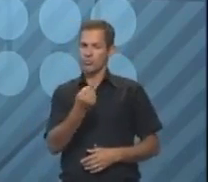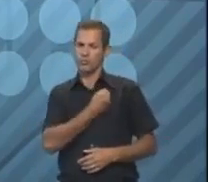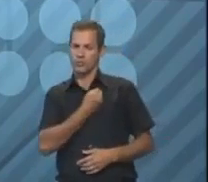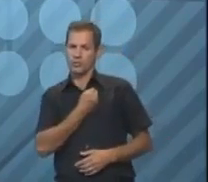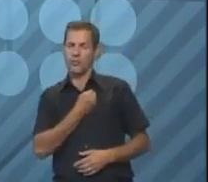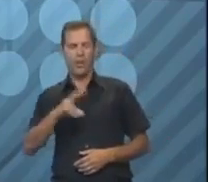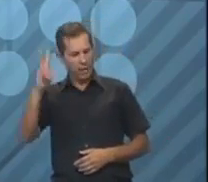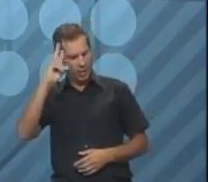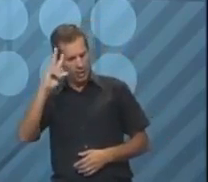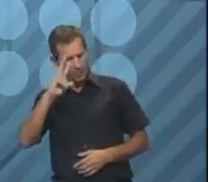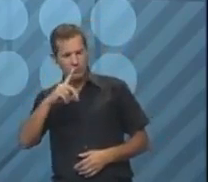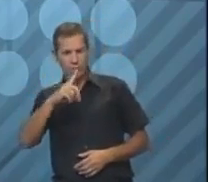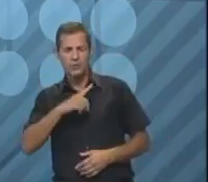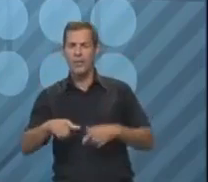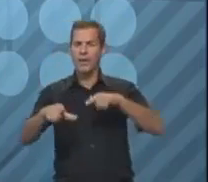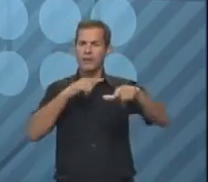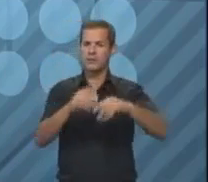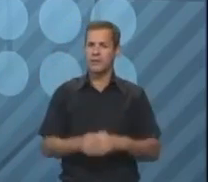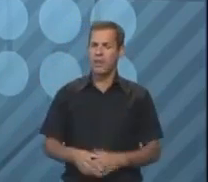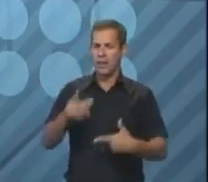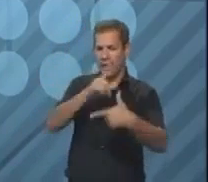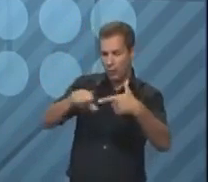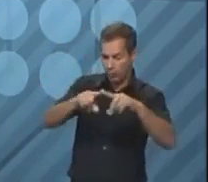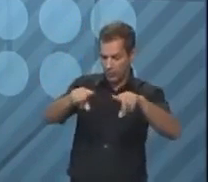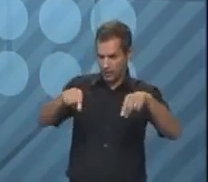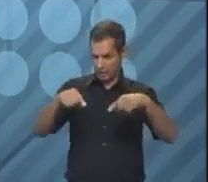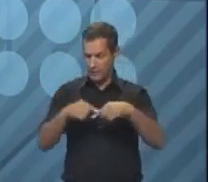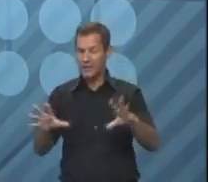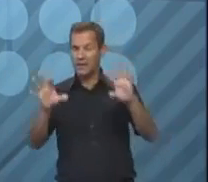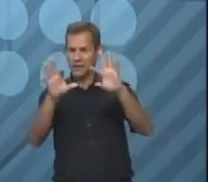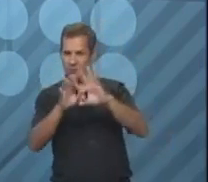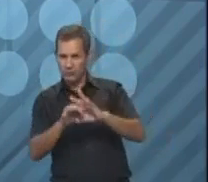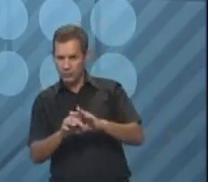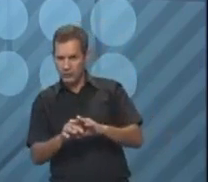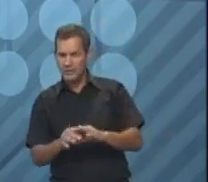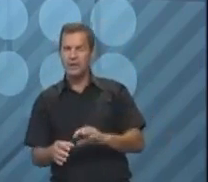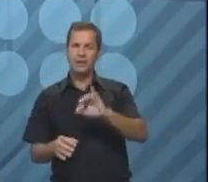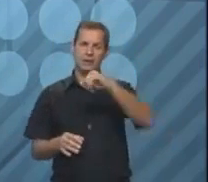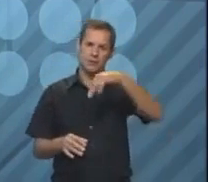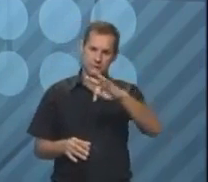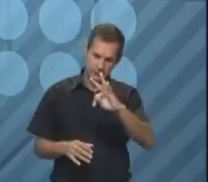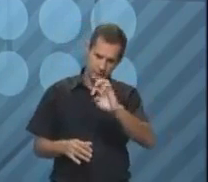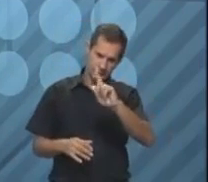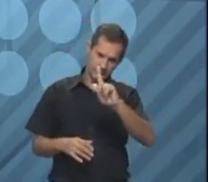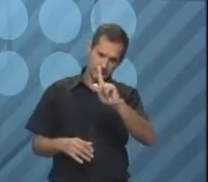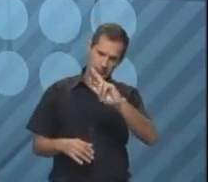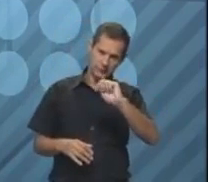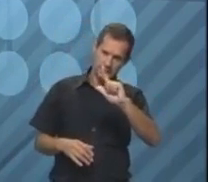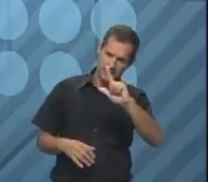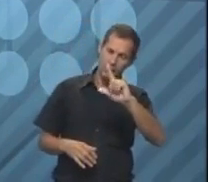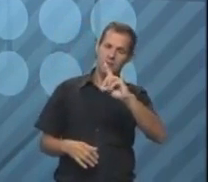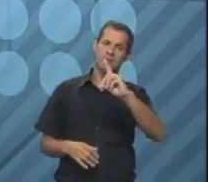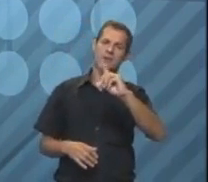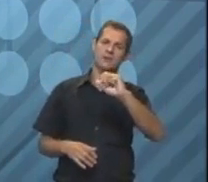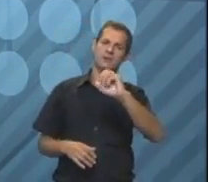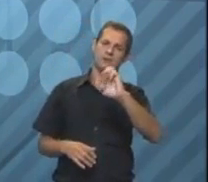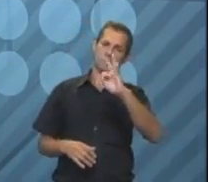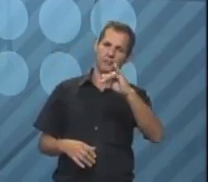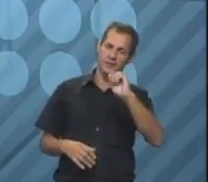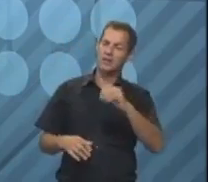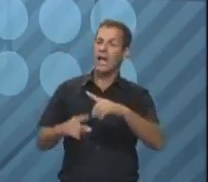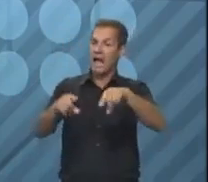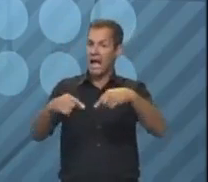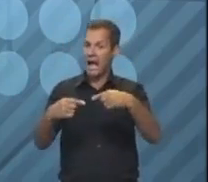número. Lembre-se, quando estivermos trabalhando com problemas de área que envolvem integrais definidas, a área não é